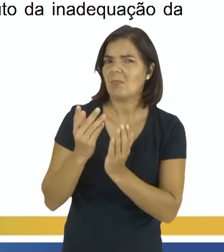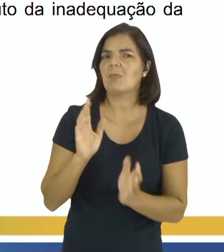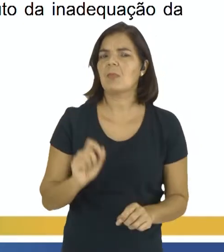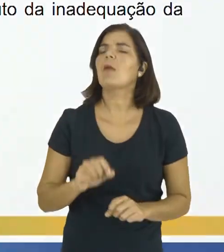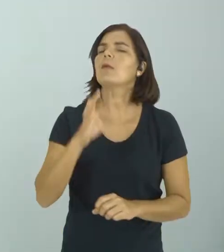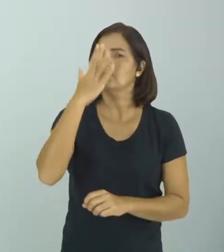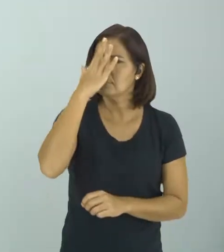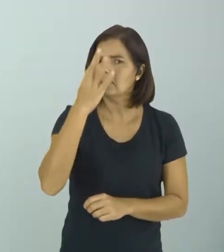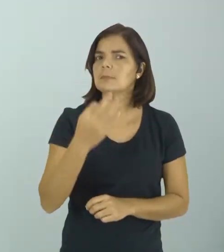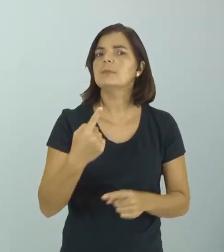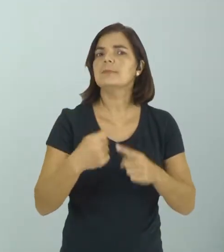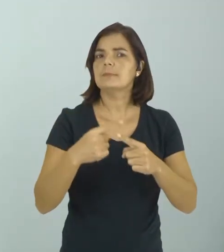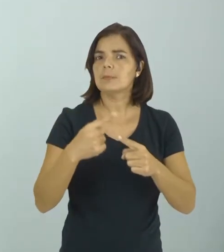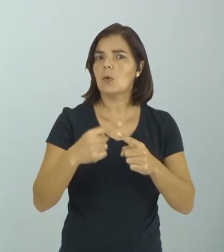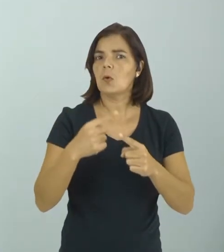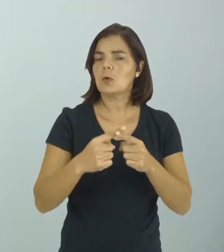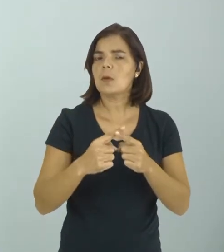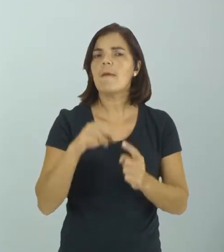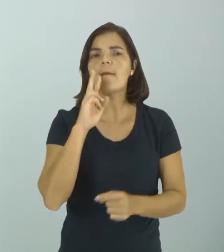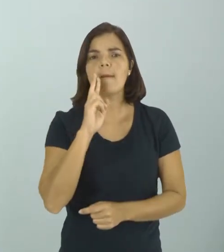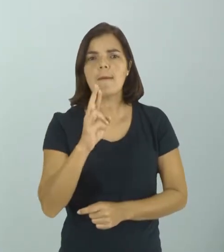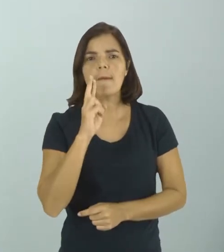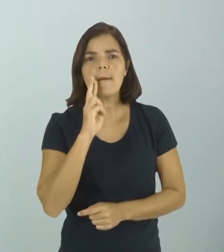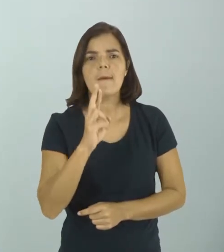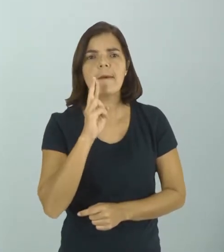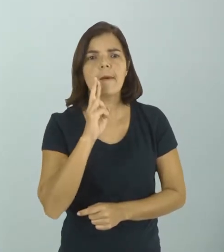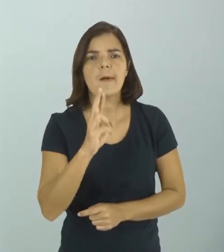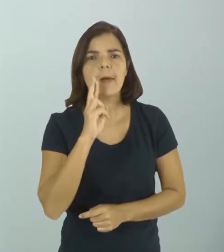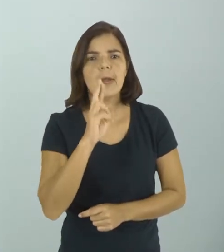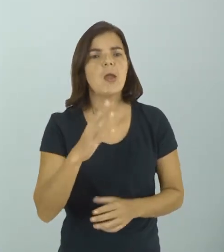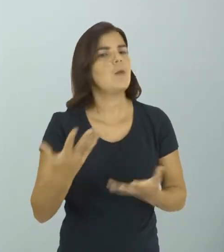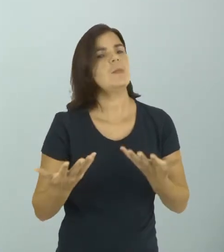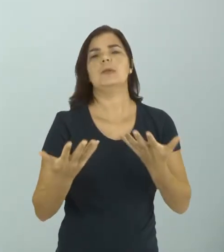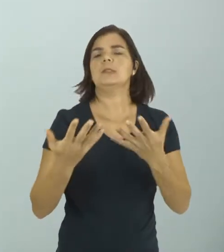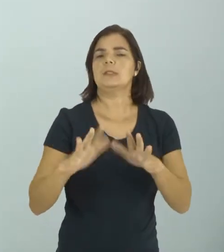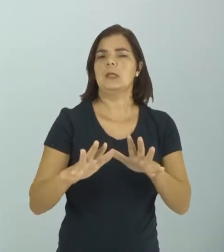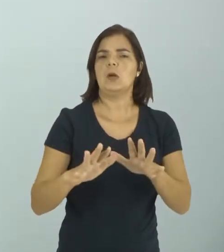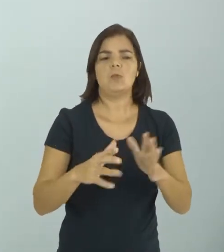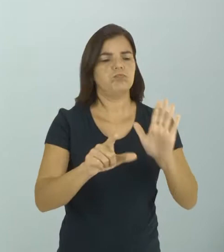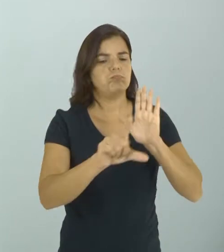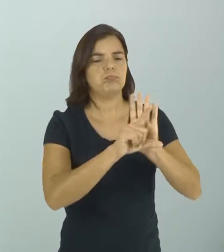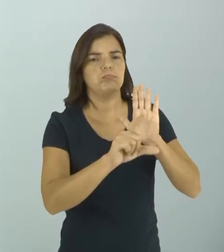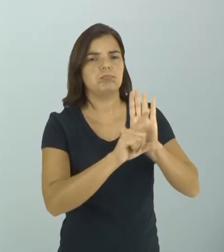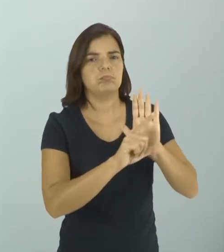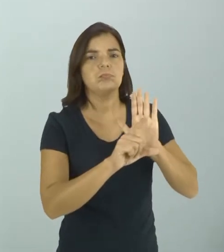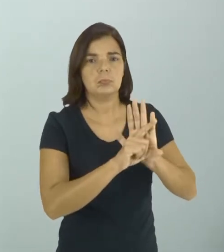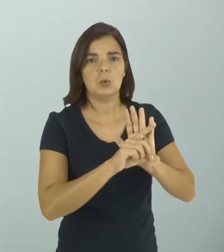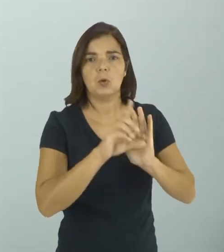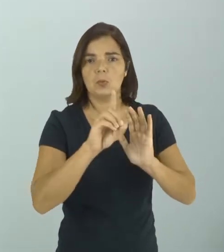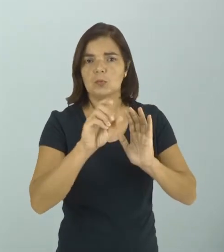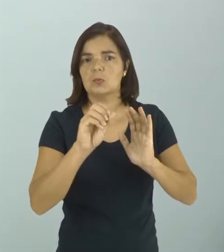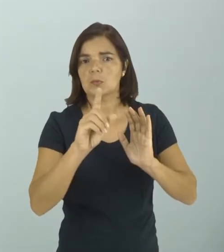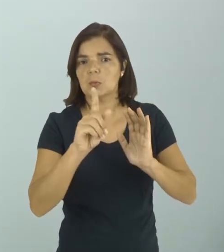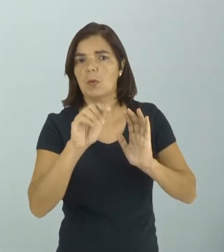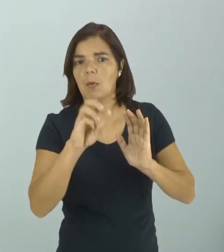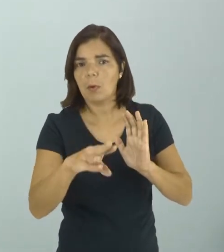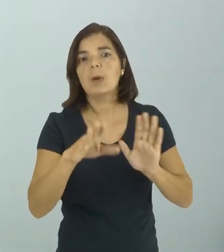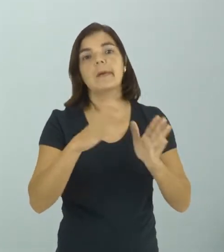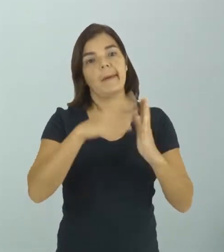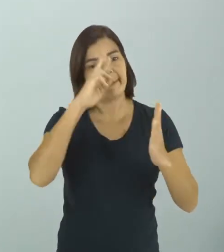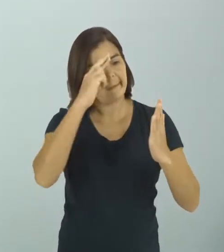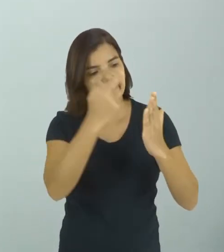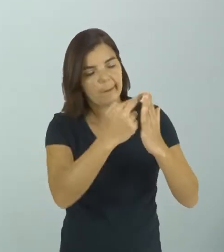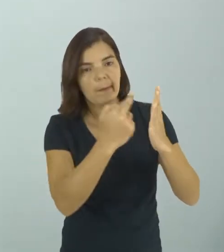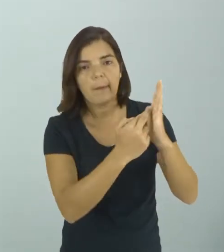exatamente, porque eles protestavam contra as leis, os dogmas da Igreja Católica